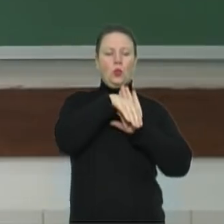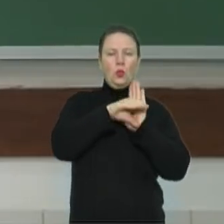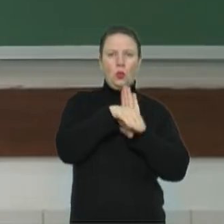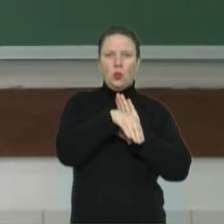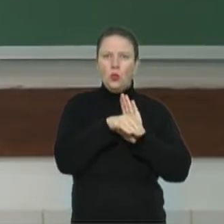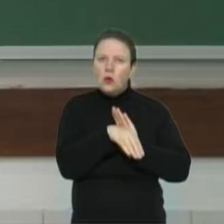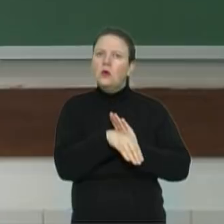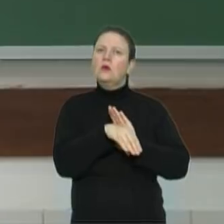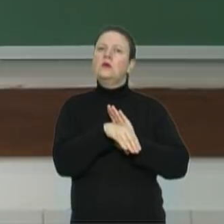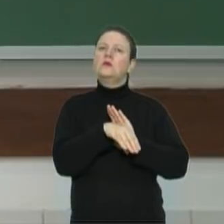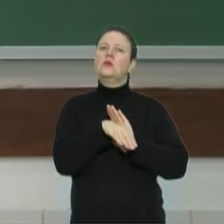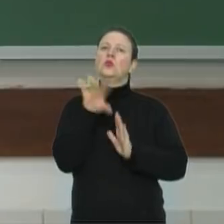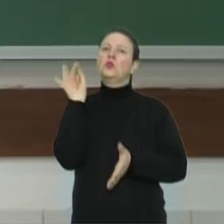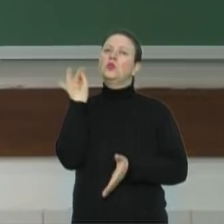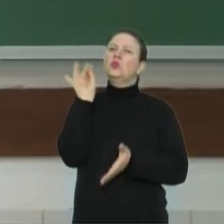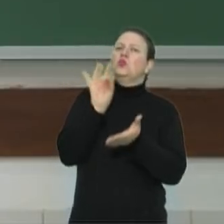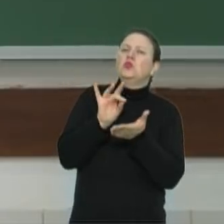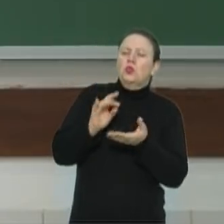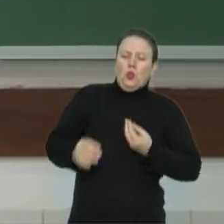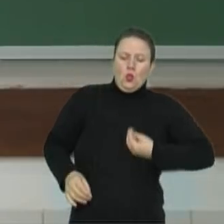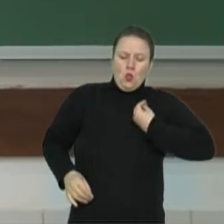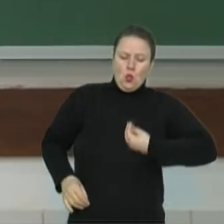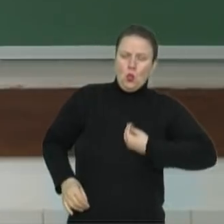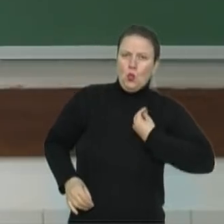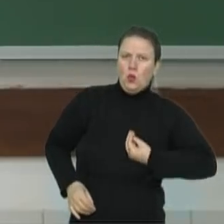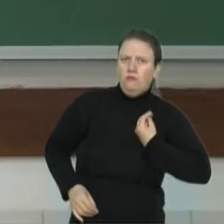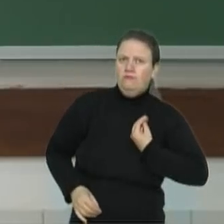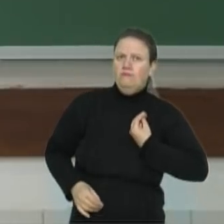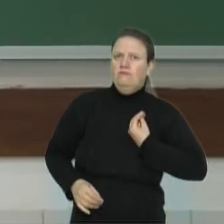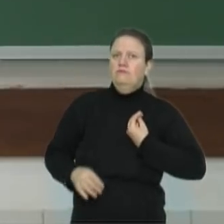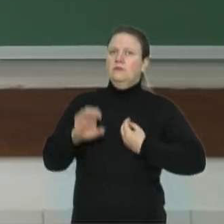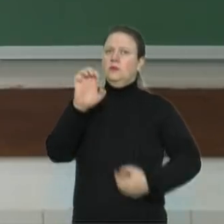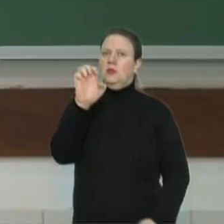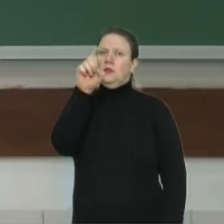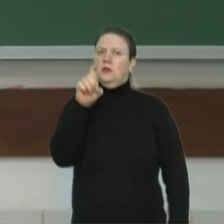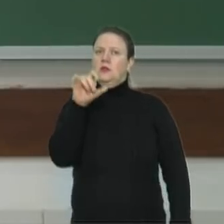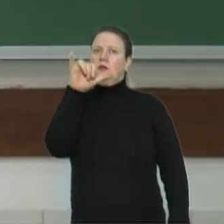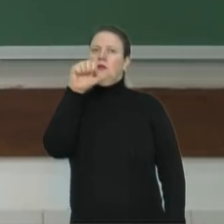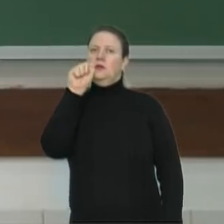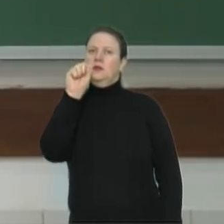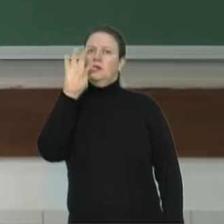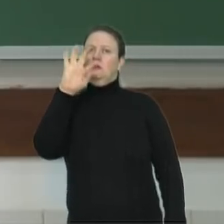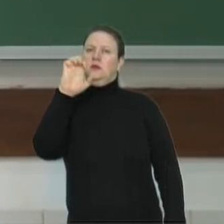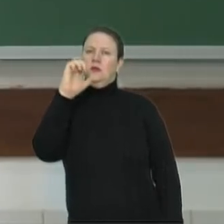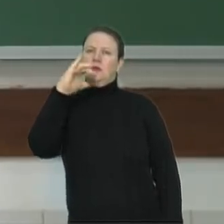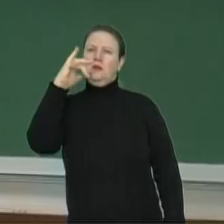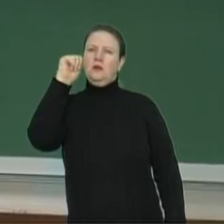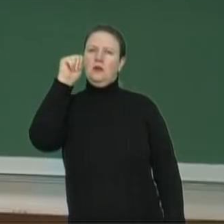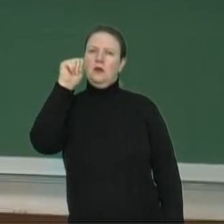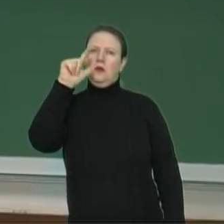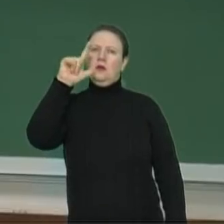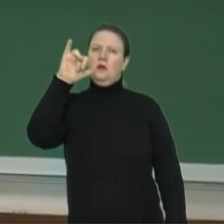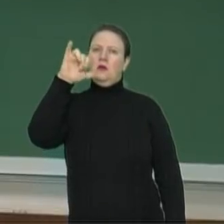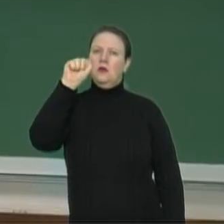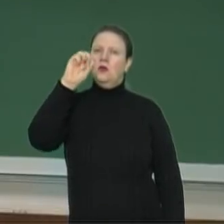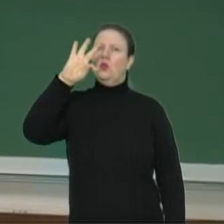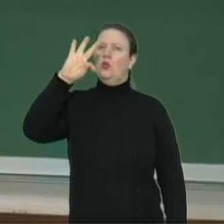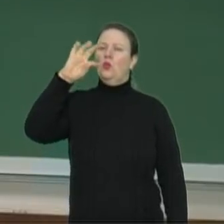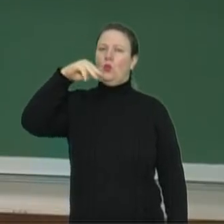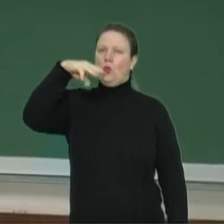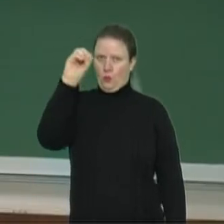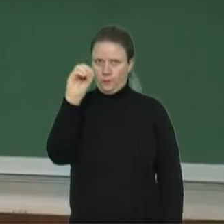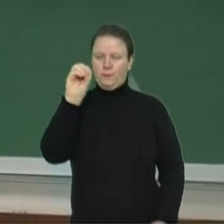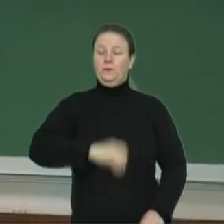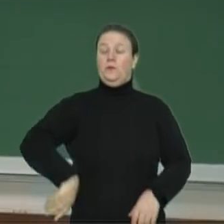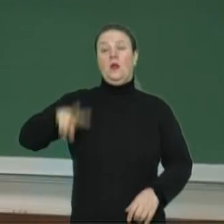que envolvem o existencialismo e para isso vamos fazer nosso primeiro exercício, Temos aí, enquanto exercício para